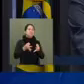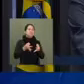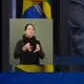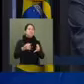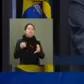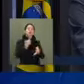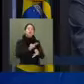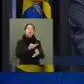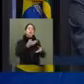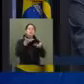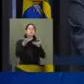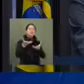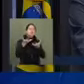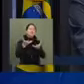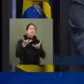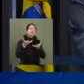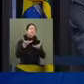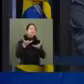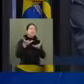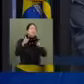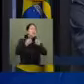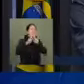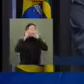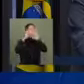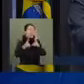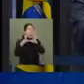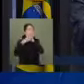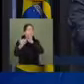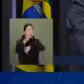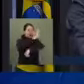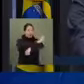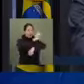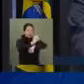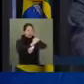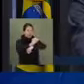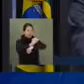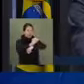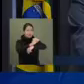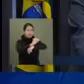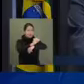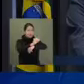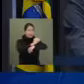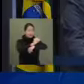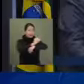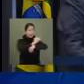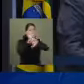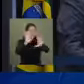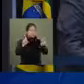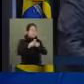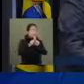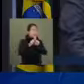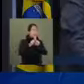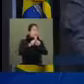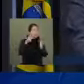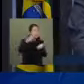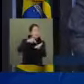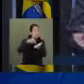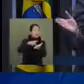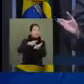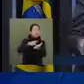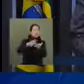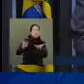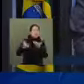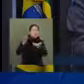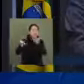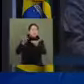também uma coisa da mesma dimensão no Tocantins. Mas eu quero também um projeto da questão do atendimento aos diabéticos.